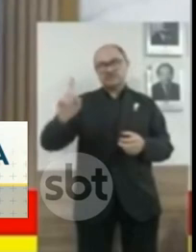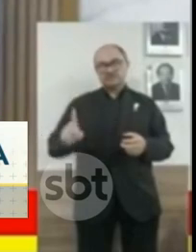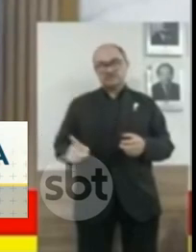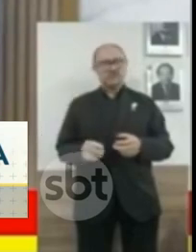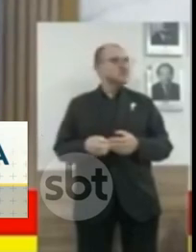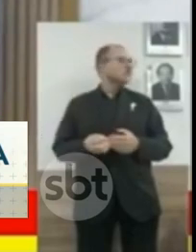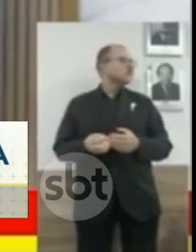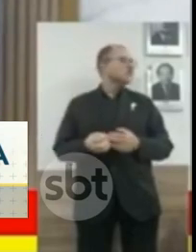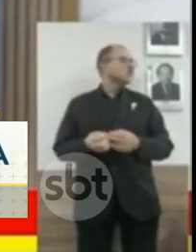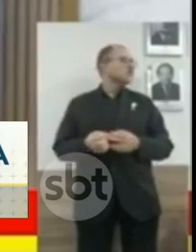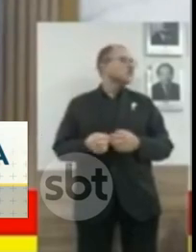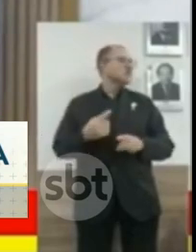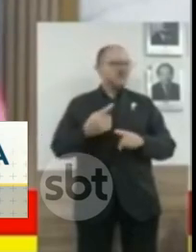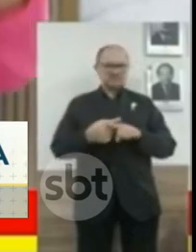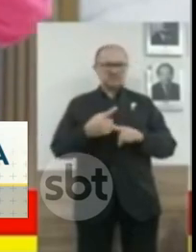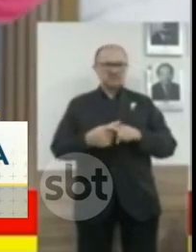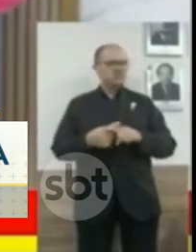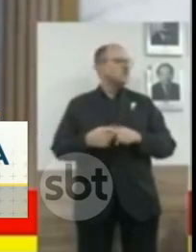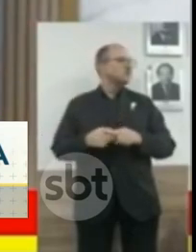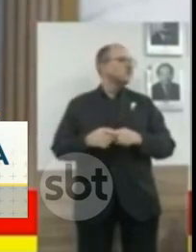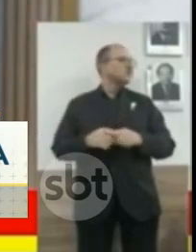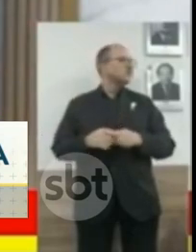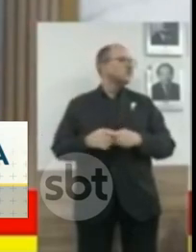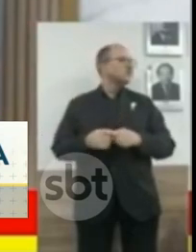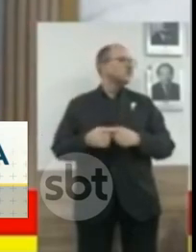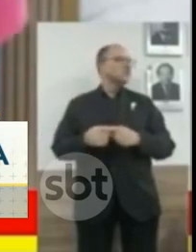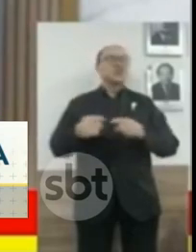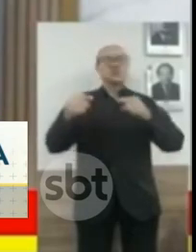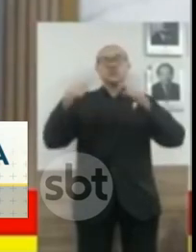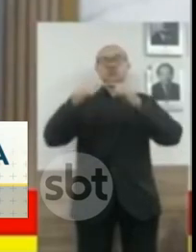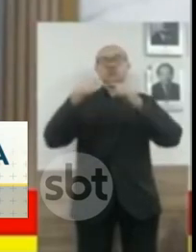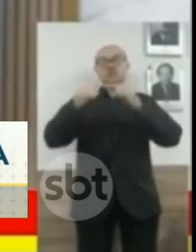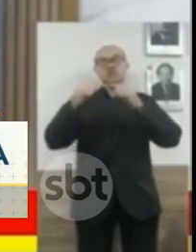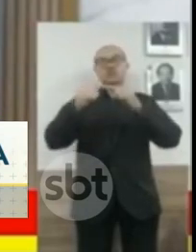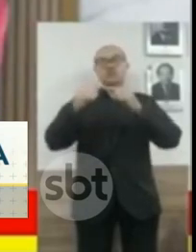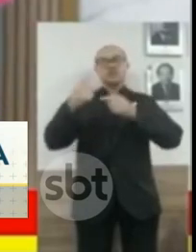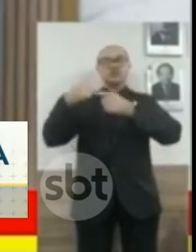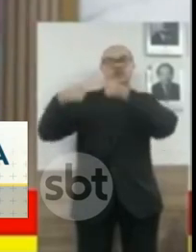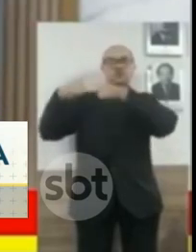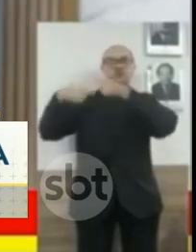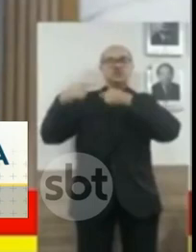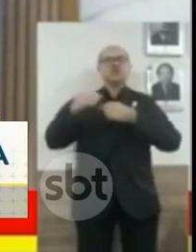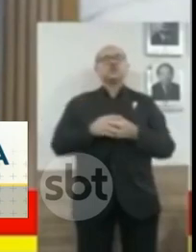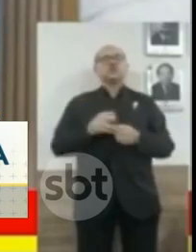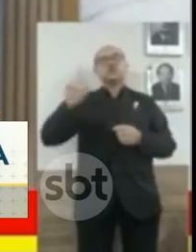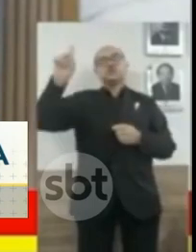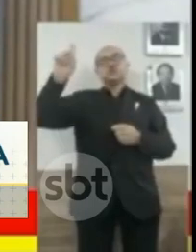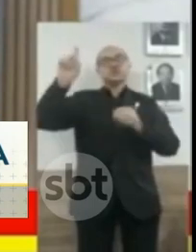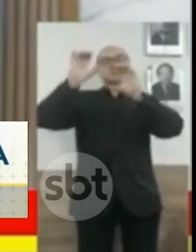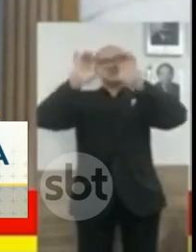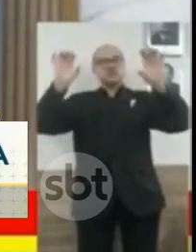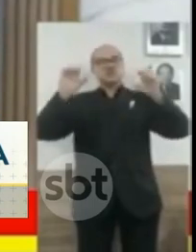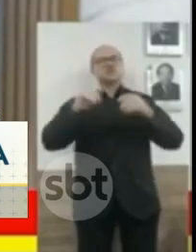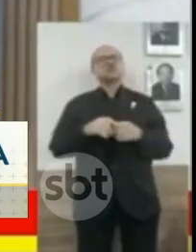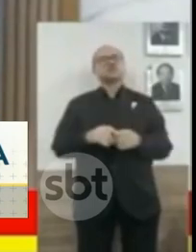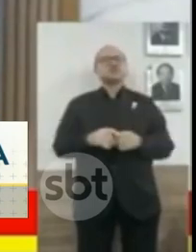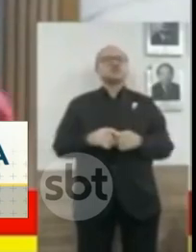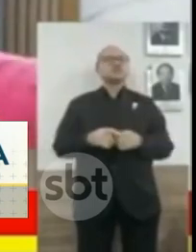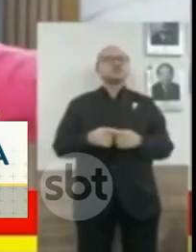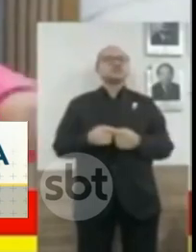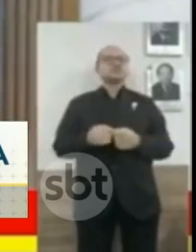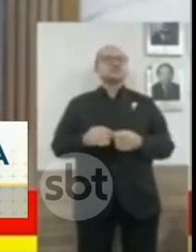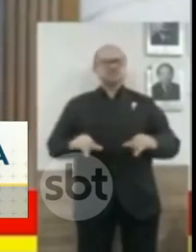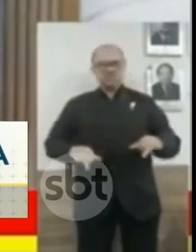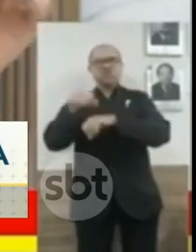com deficiência porque seria um castigo de Deus, como vocês ouvem agora nesse momento. Ela já veio